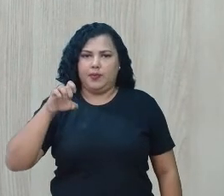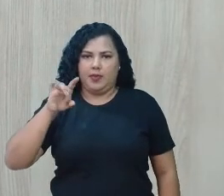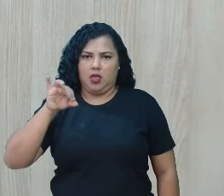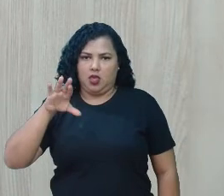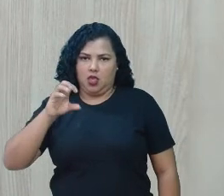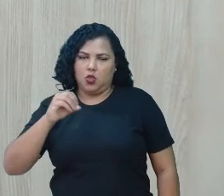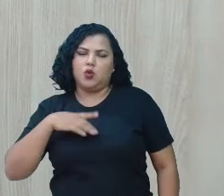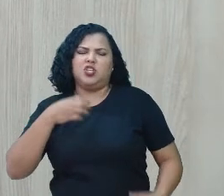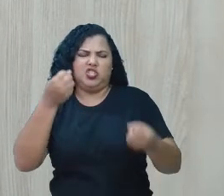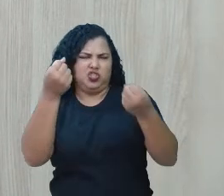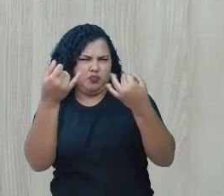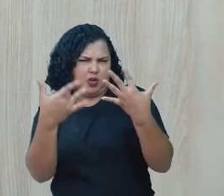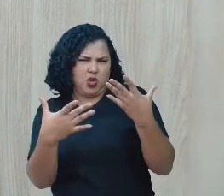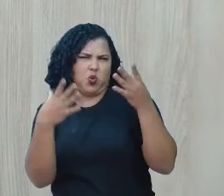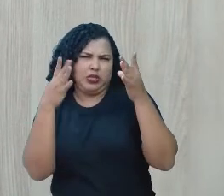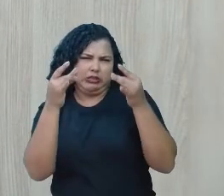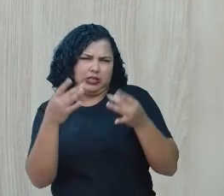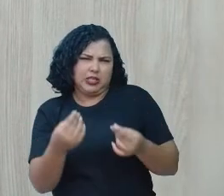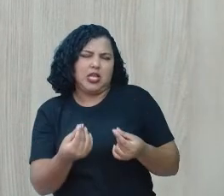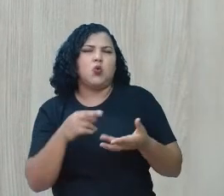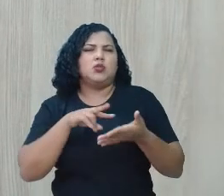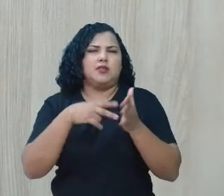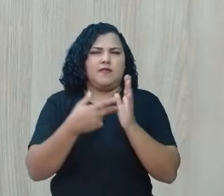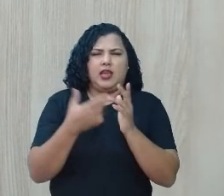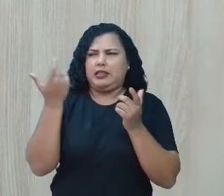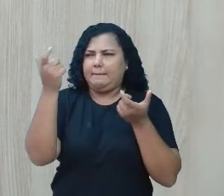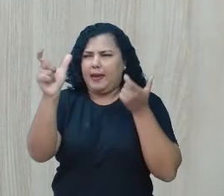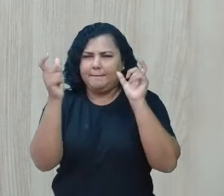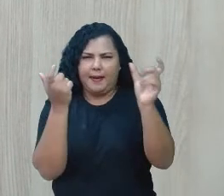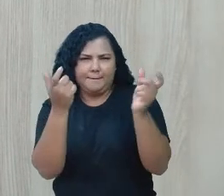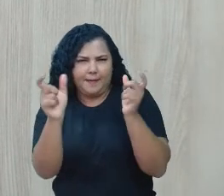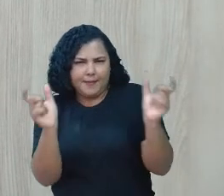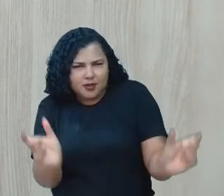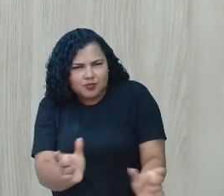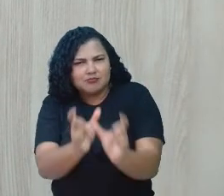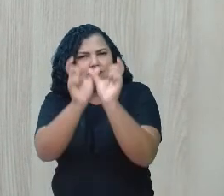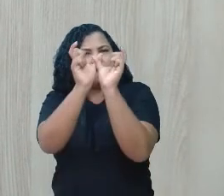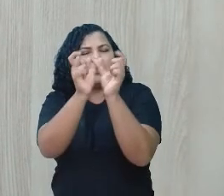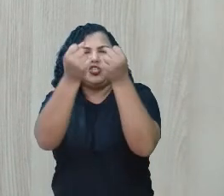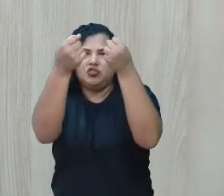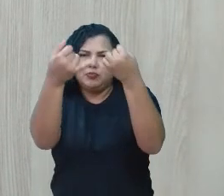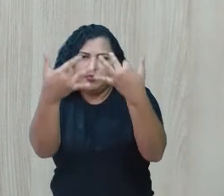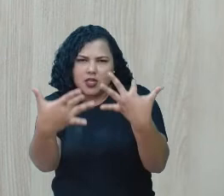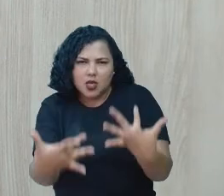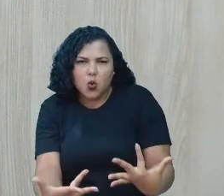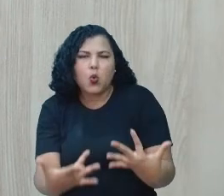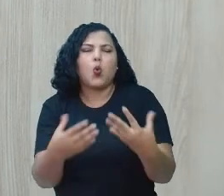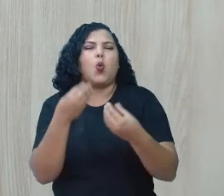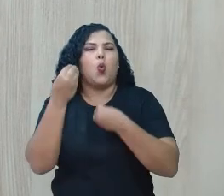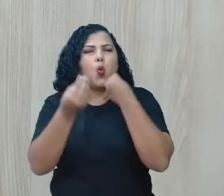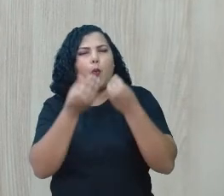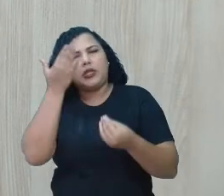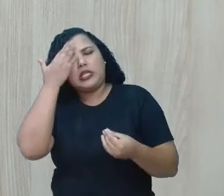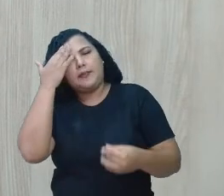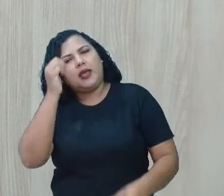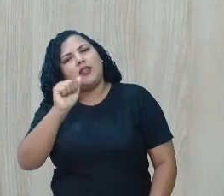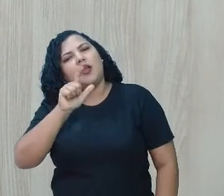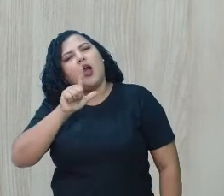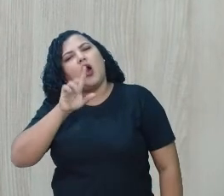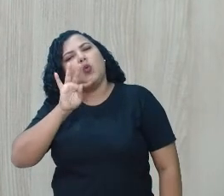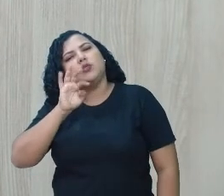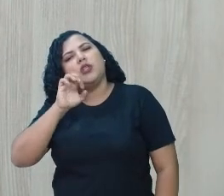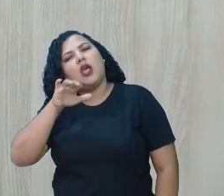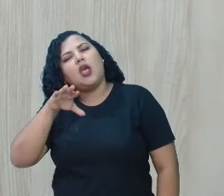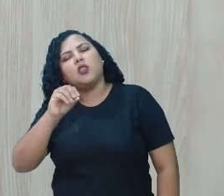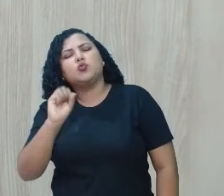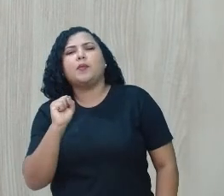pela palavra, pela etimologia da palavra, de onde vem colateral, né? A noção de alternos. Então ficou bem claro lá